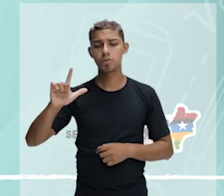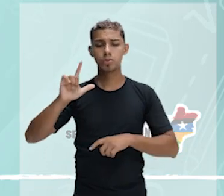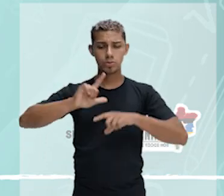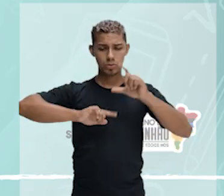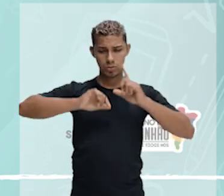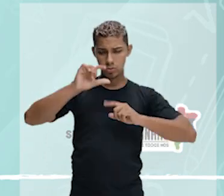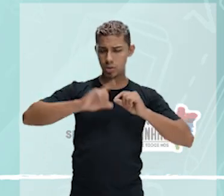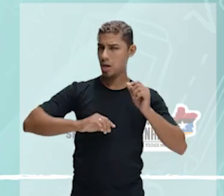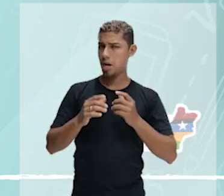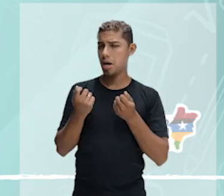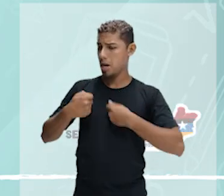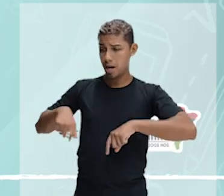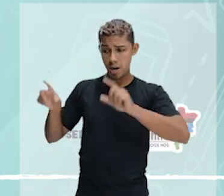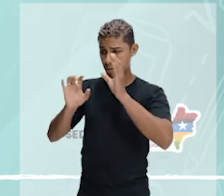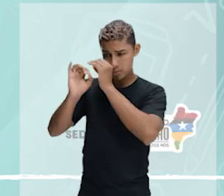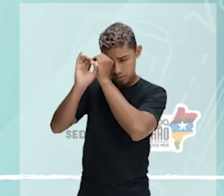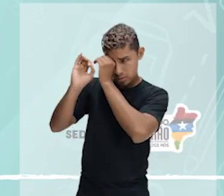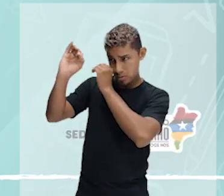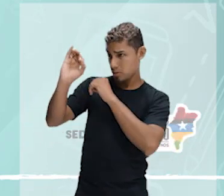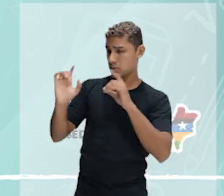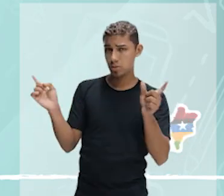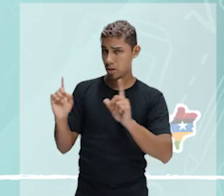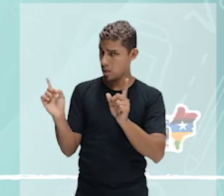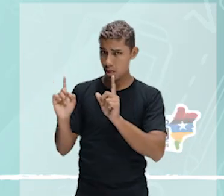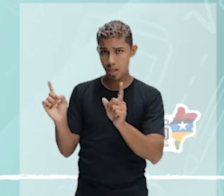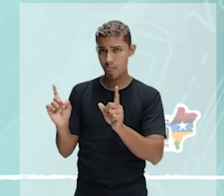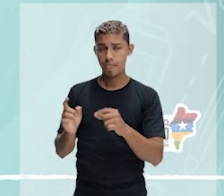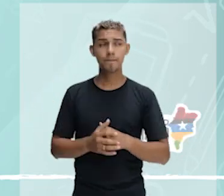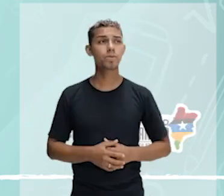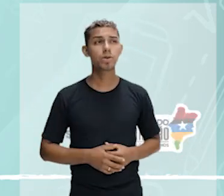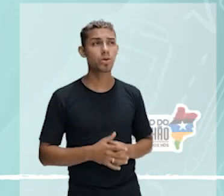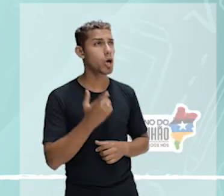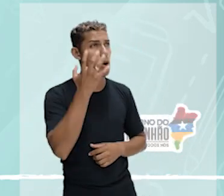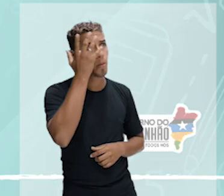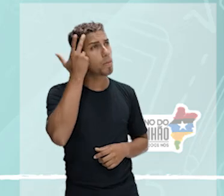de nenhum aparato, o céu limpo, não é?